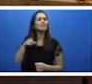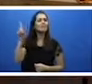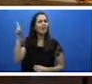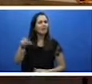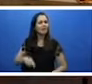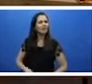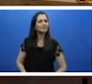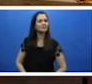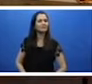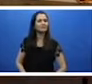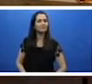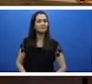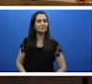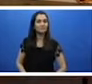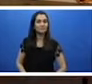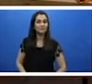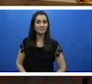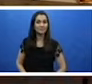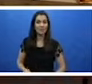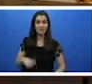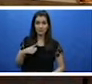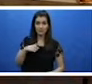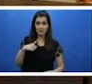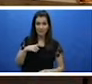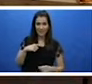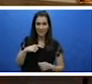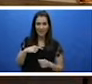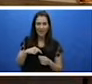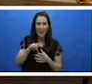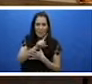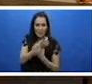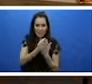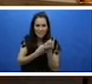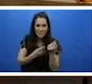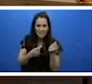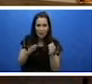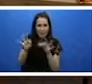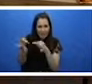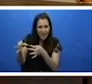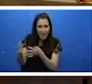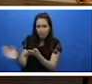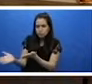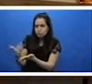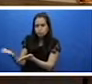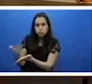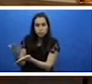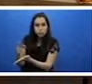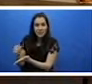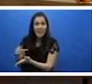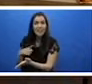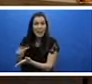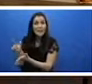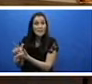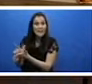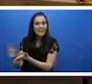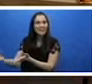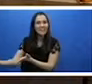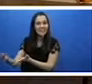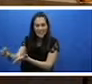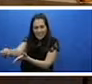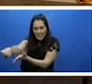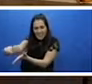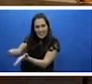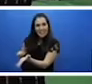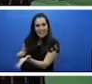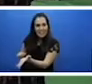E se a hora de jogar, tem os anexos que estão, que estão na apostila, no finalzinho da apostila de vocês, tá?